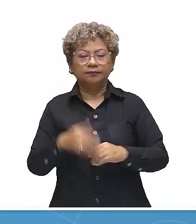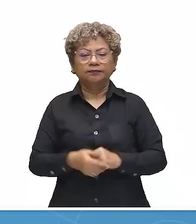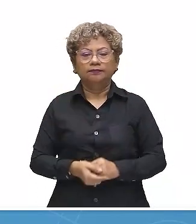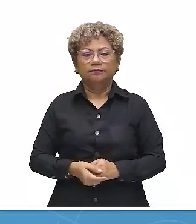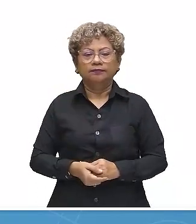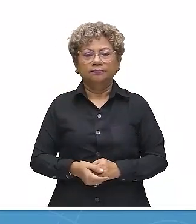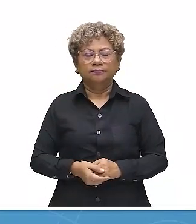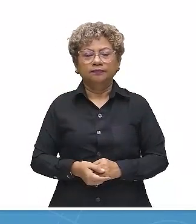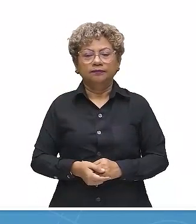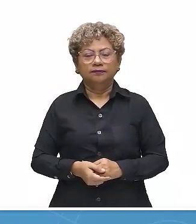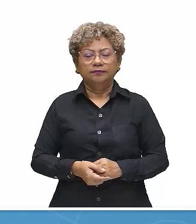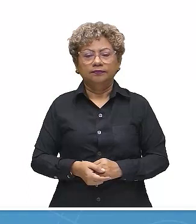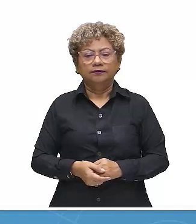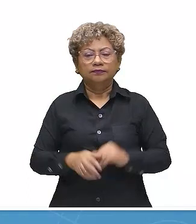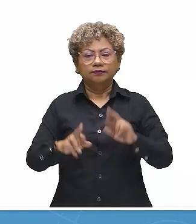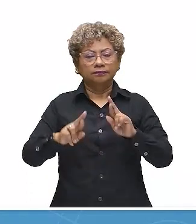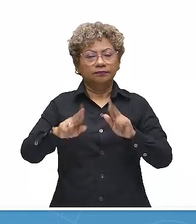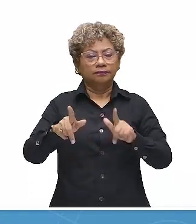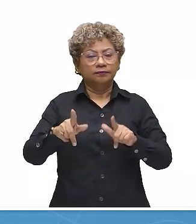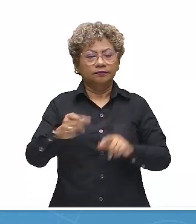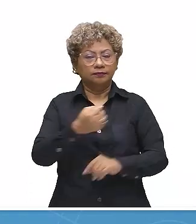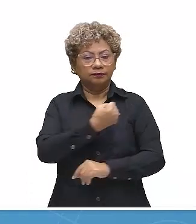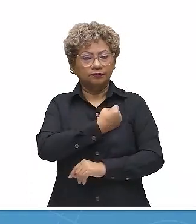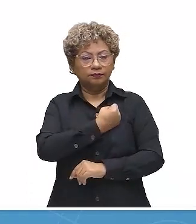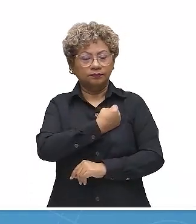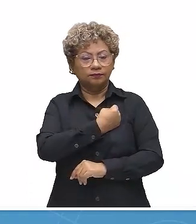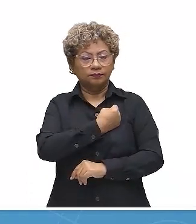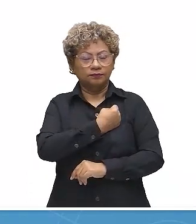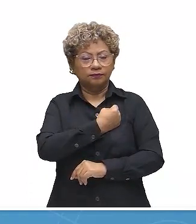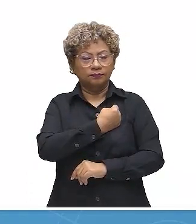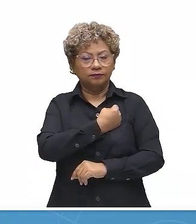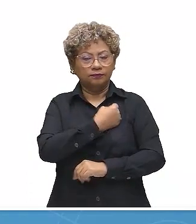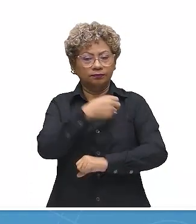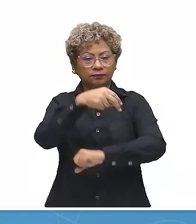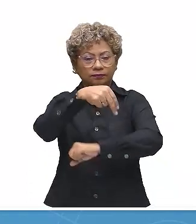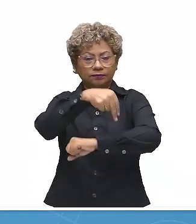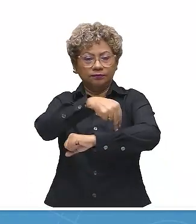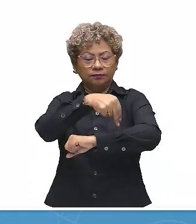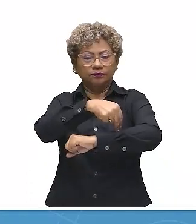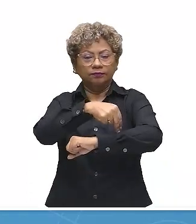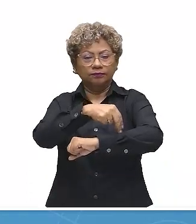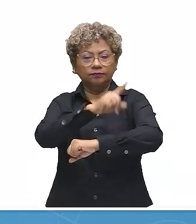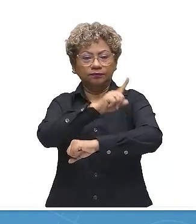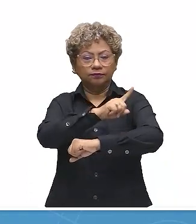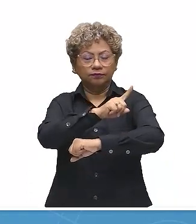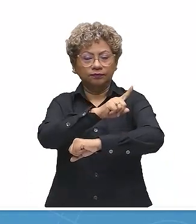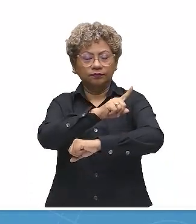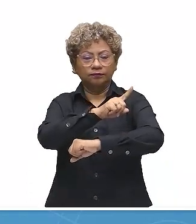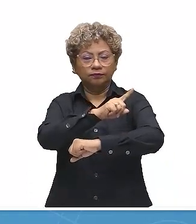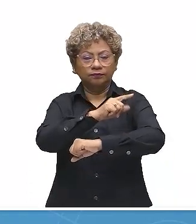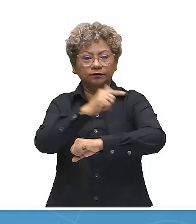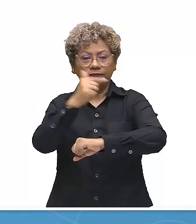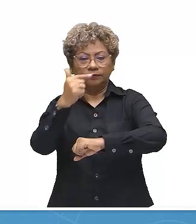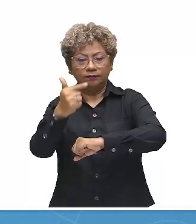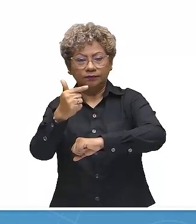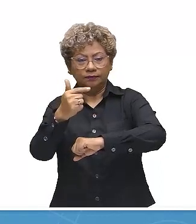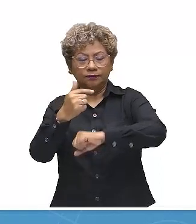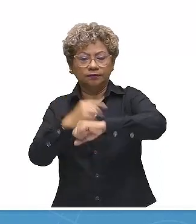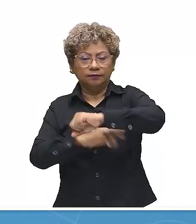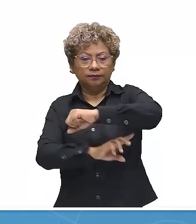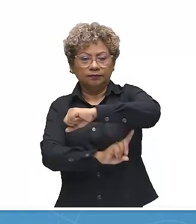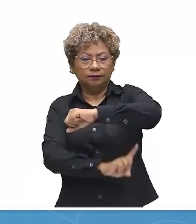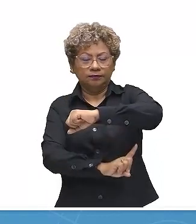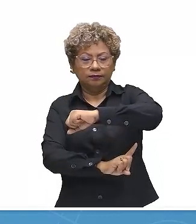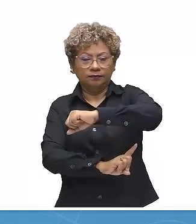os numeradores são diferentes e os denominadores são diferentes. Só que elas são frações